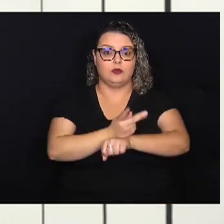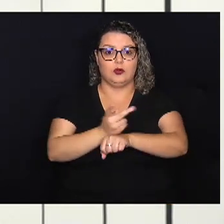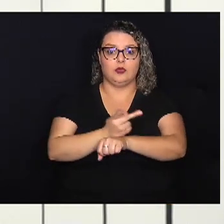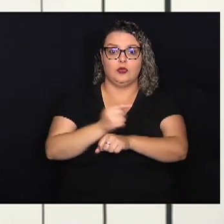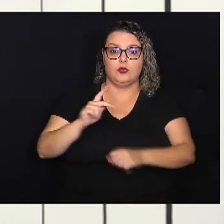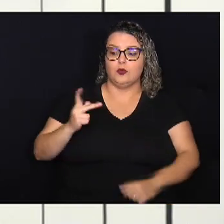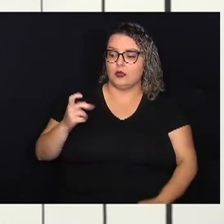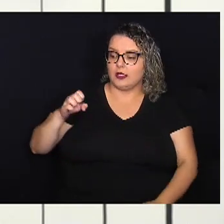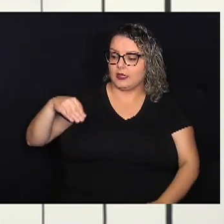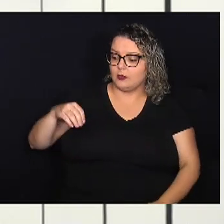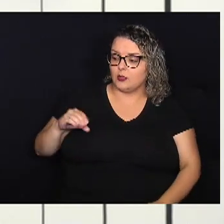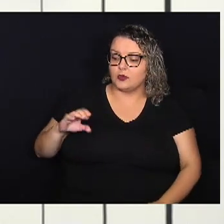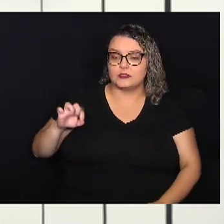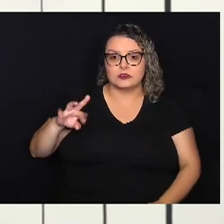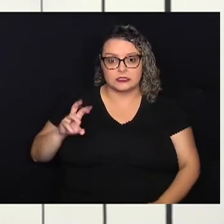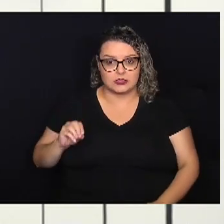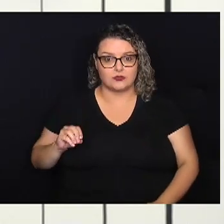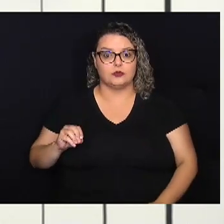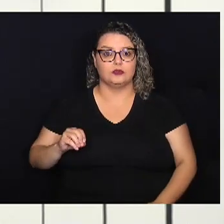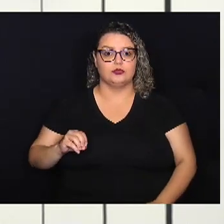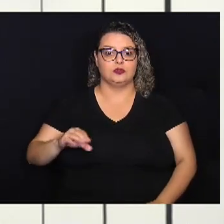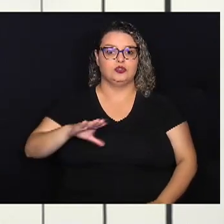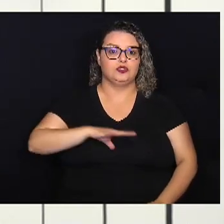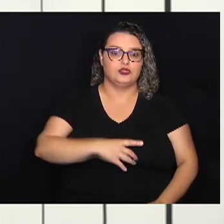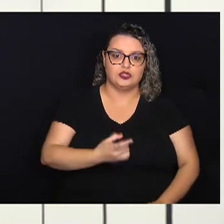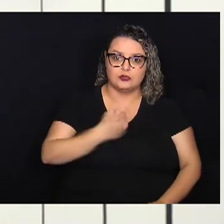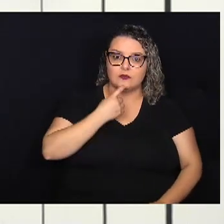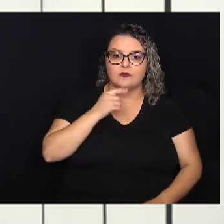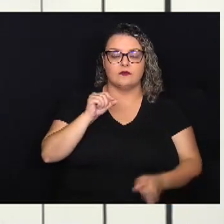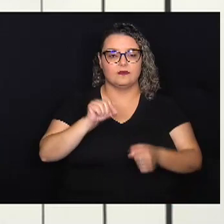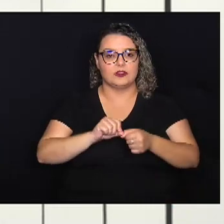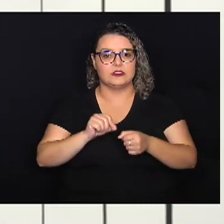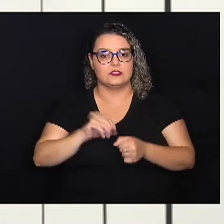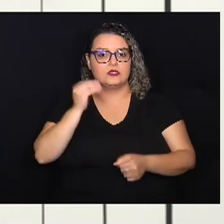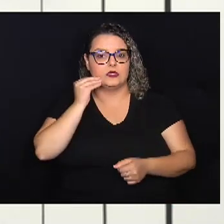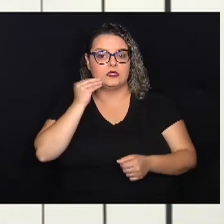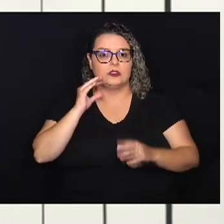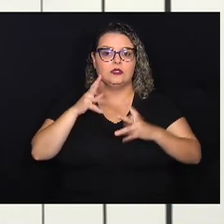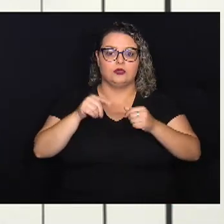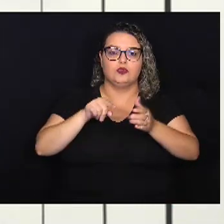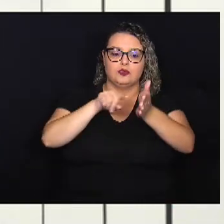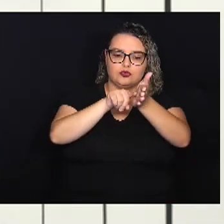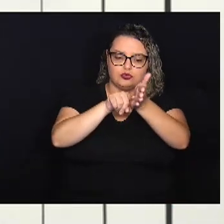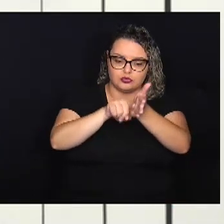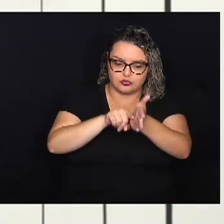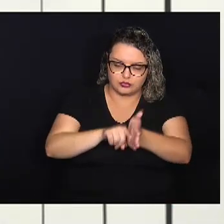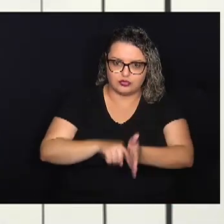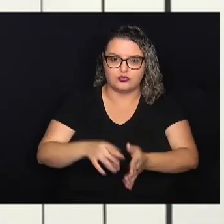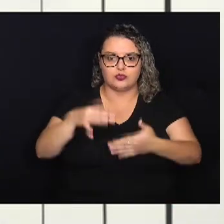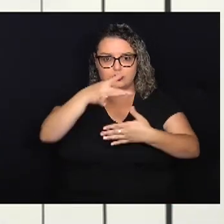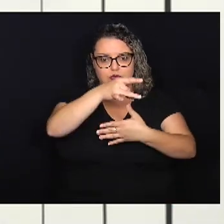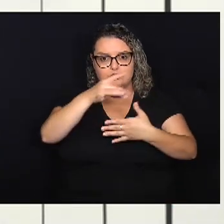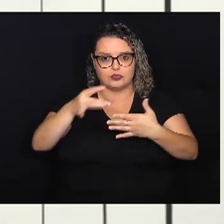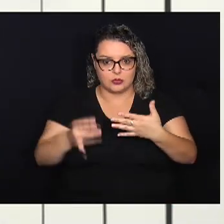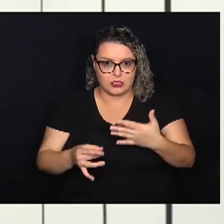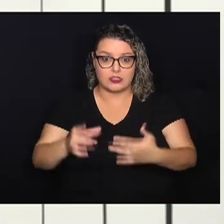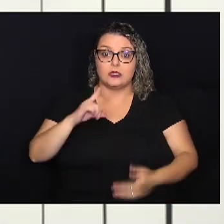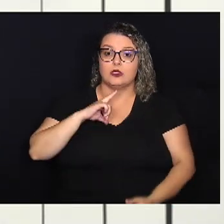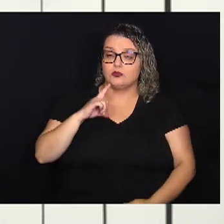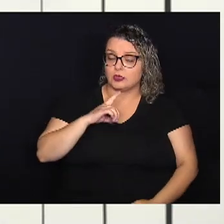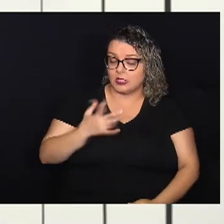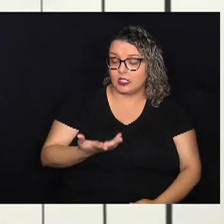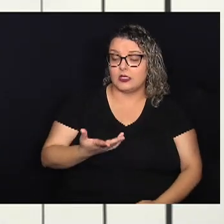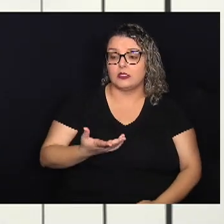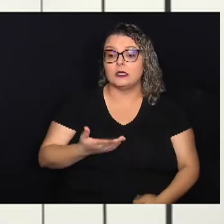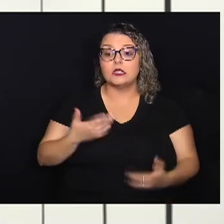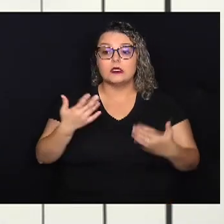Campinas. Você vai entrar aí, vai fazer alguns testes, tem todo um questionário, como você viu aí, todos os critérios. E aí